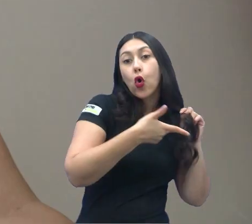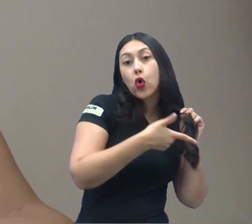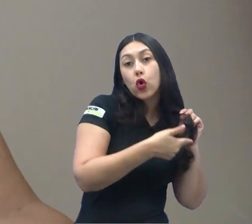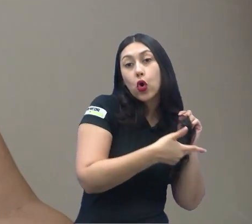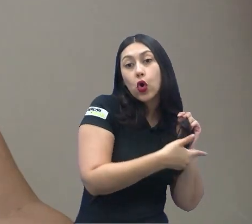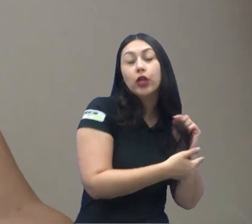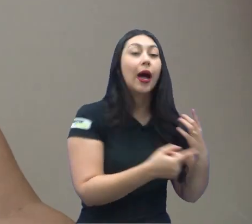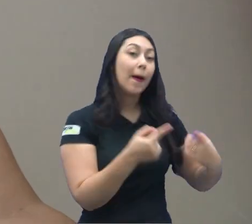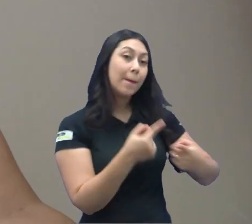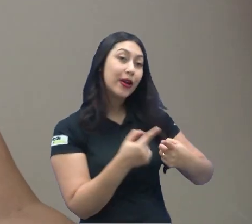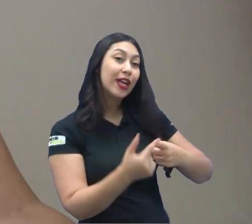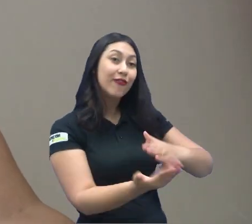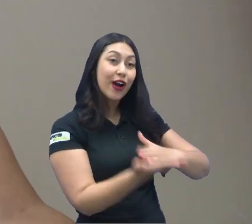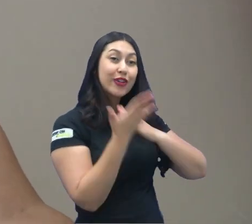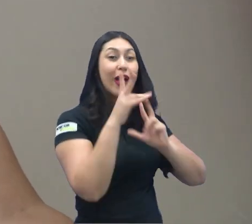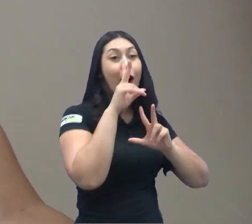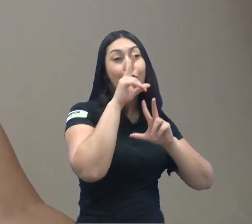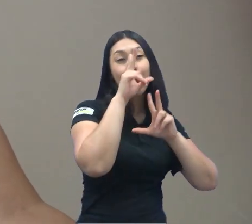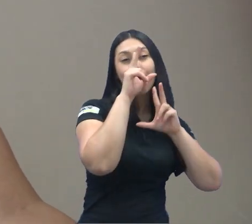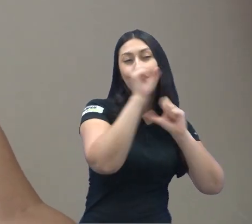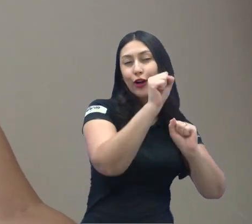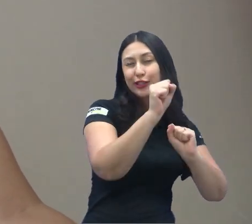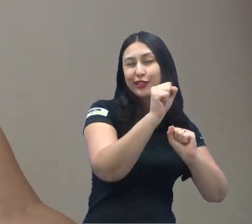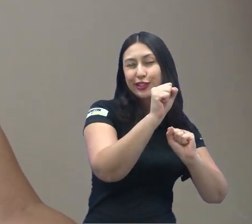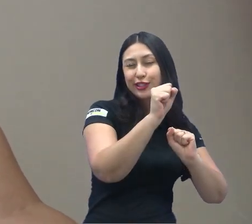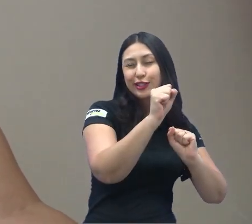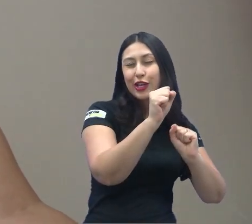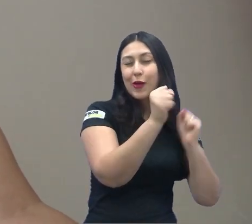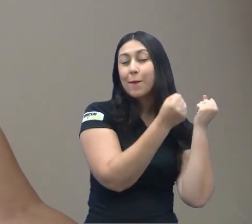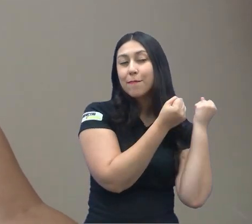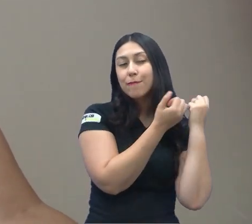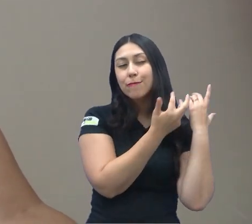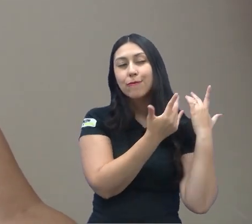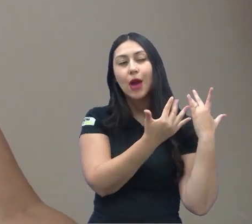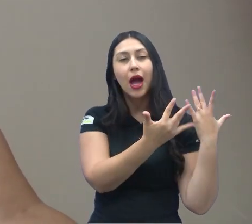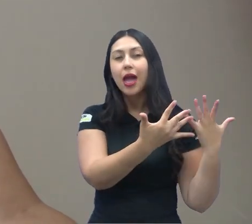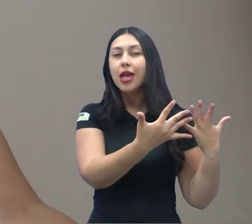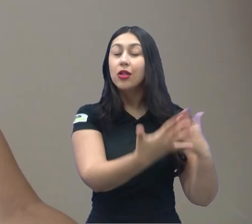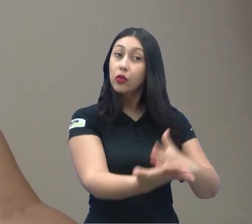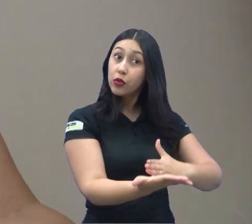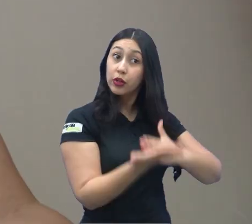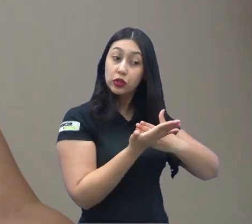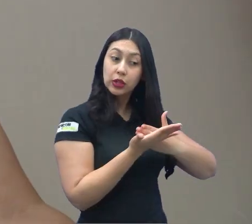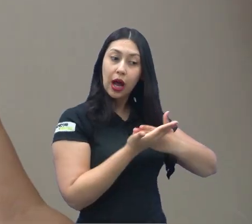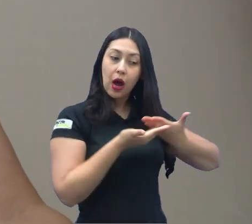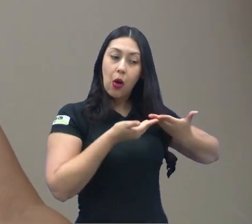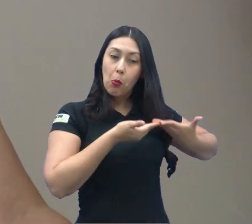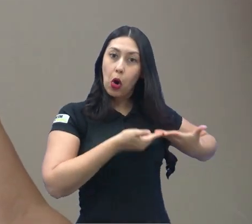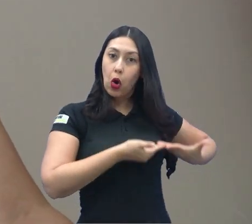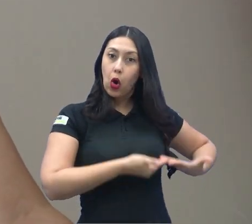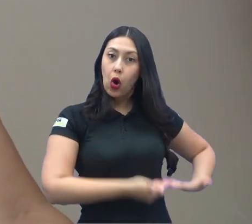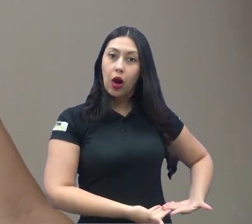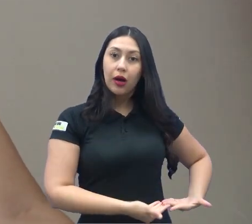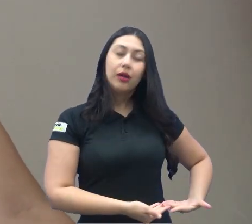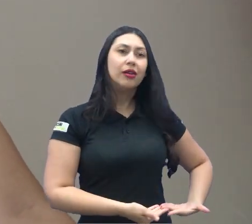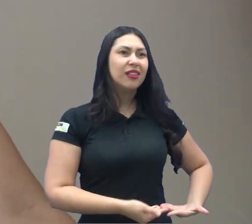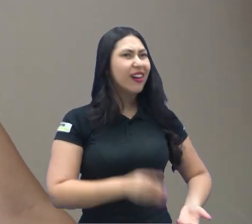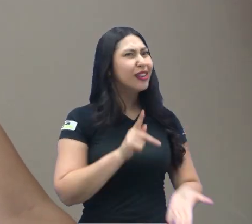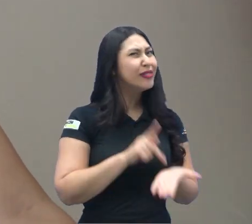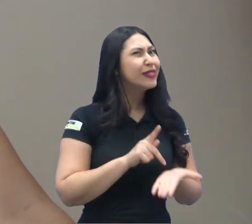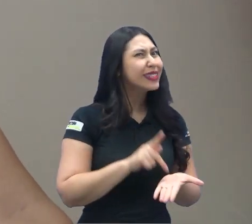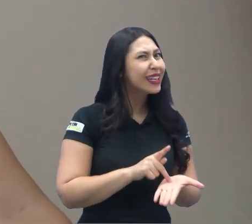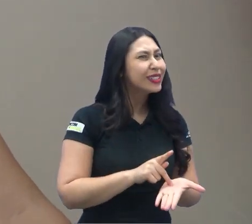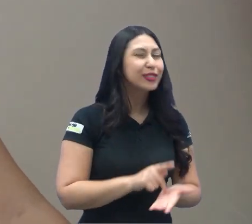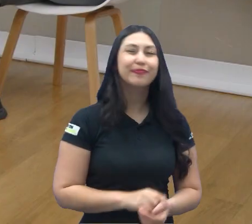vai fortalecer, vai deixar o meu cabelo mais viçoso, ou vai fazer com que ajude no comprimento, enfim. Cortar o cabelo ajuda mesmo o cabelo Também crescer?